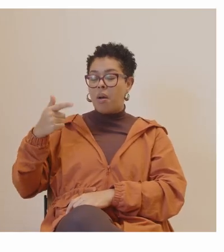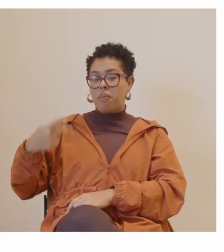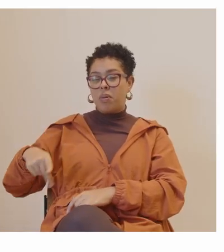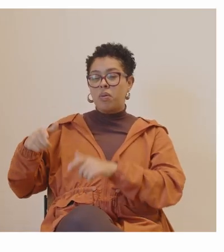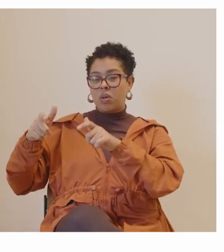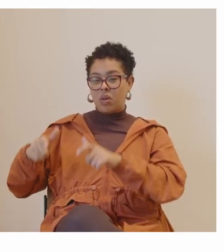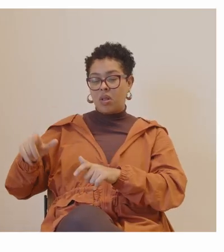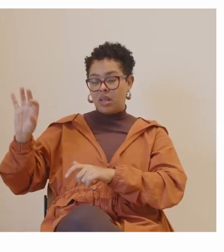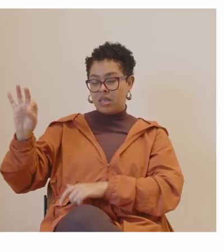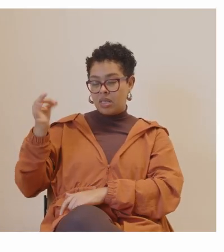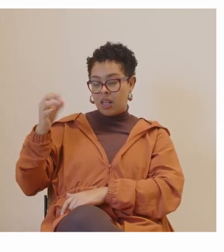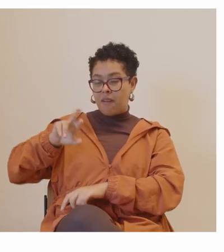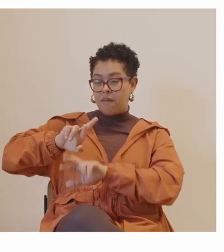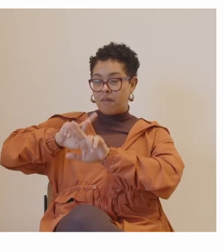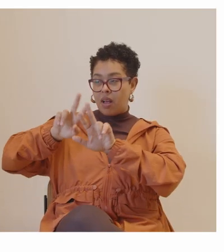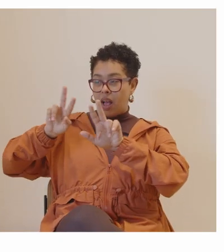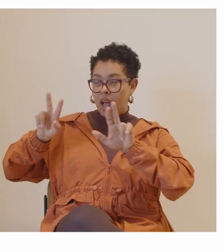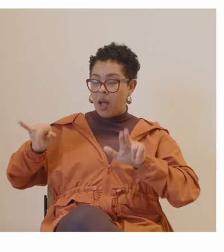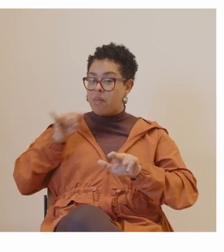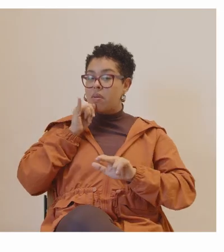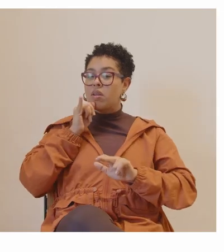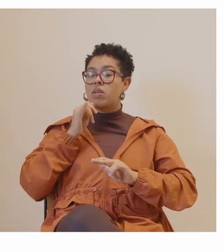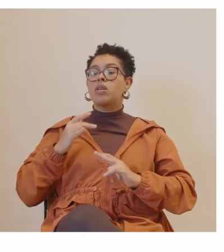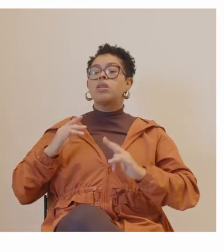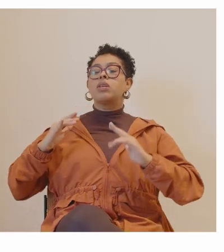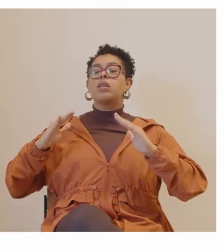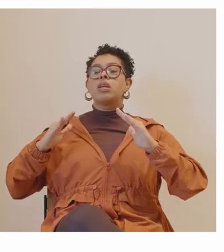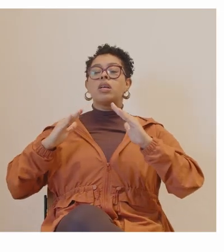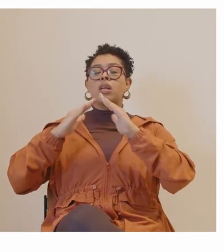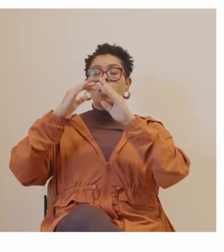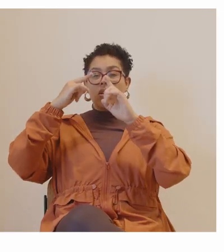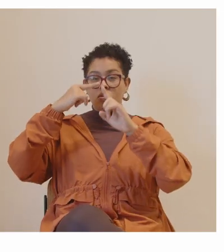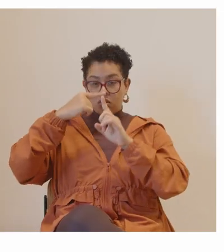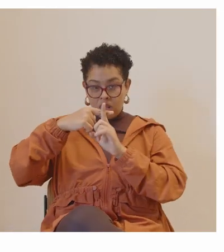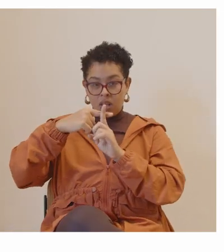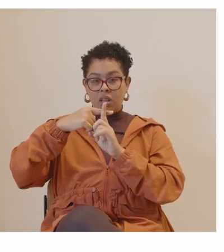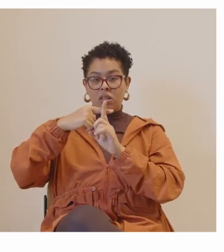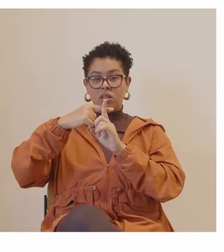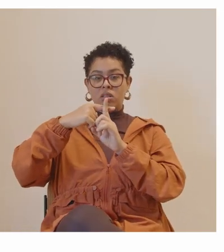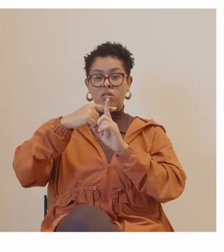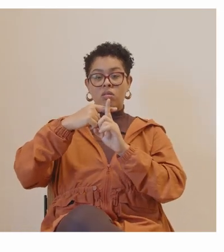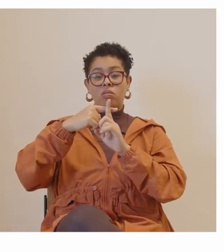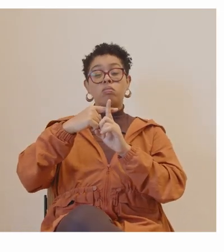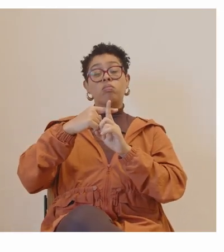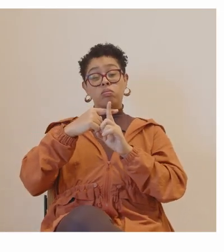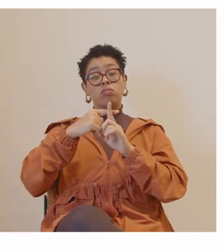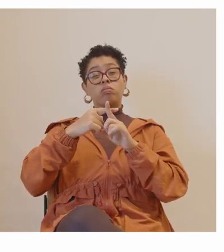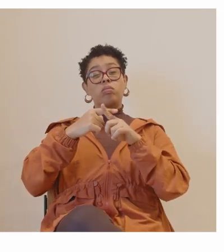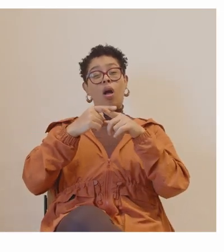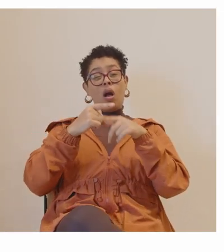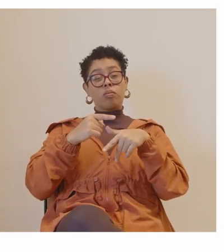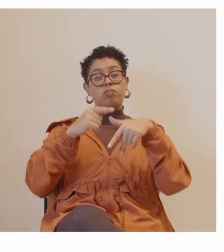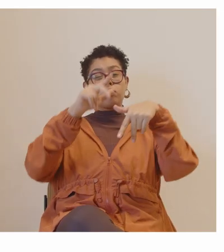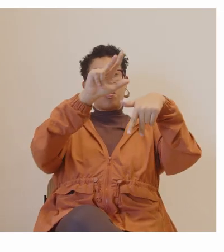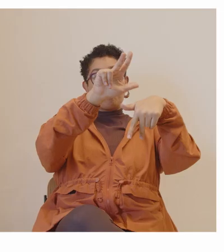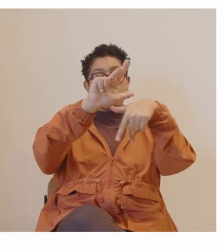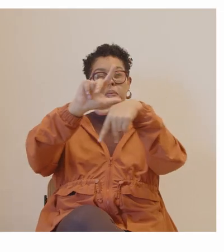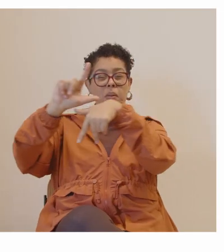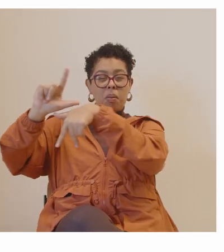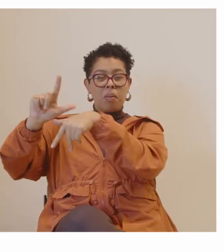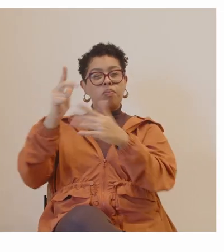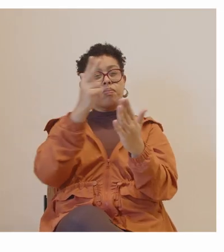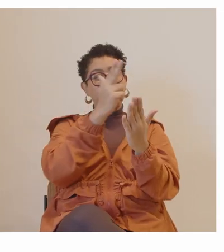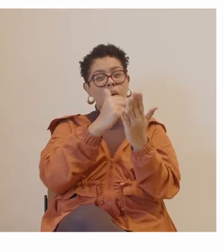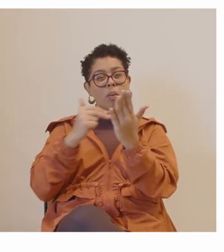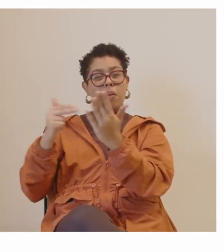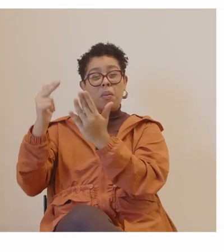Né? Por exemplo, das vistas da fachada da Catedral de Rouen, ele tem pelo menos 40 ou 50 versões diferentes. Né? A mesma coisa